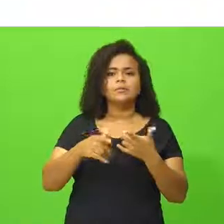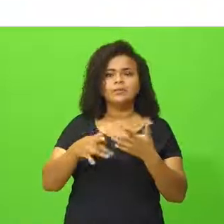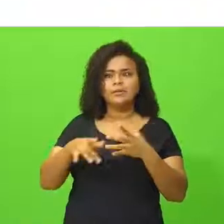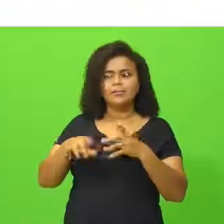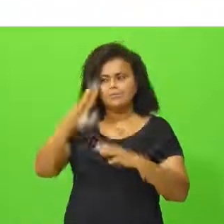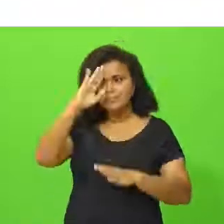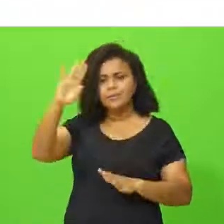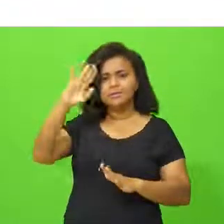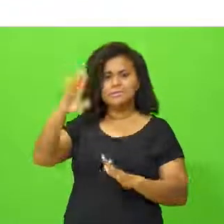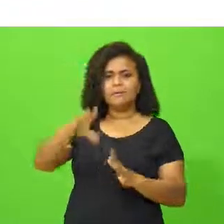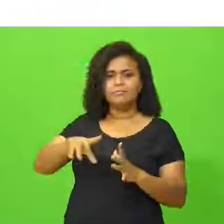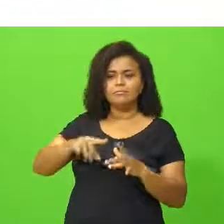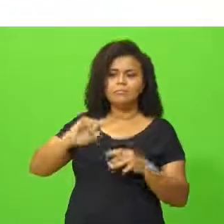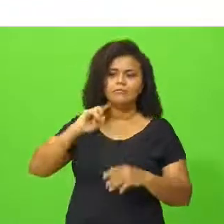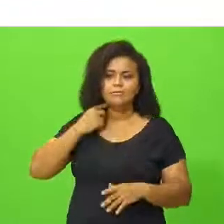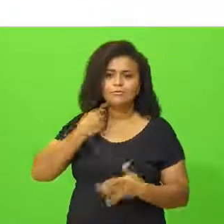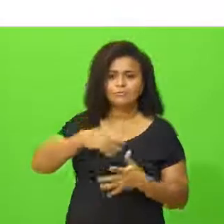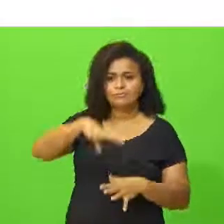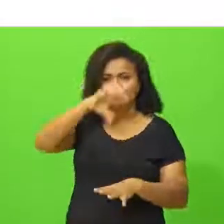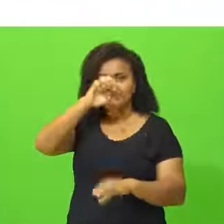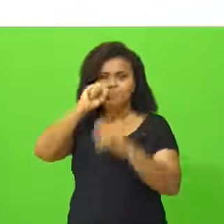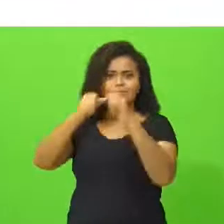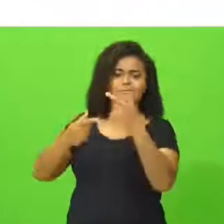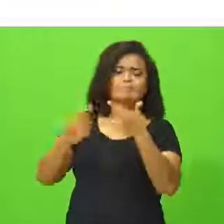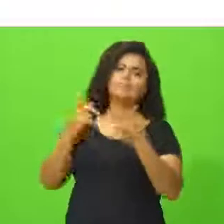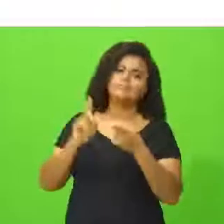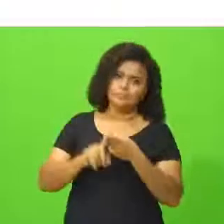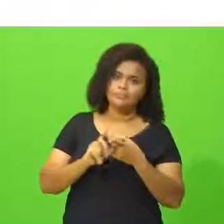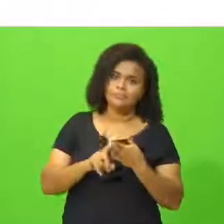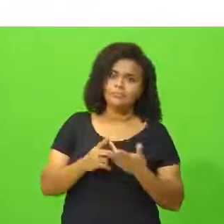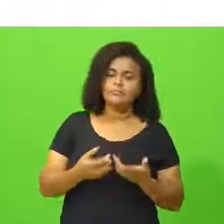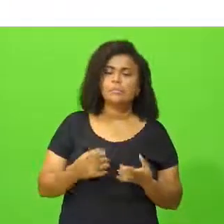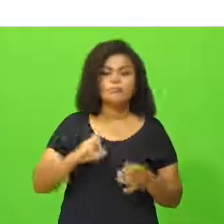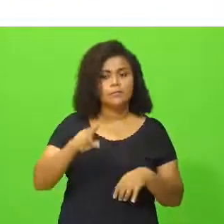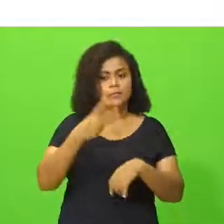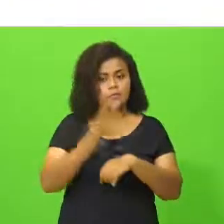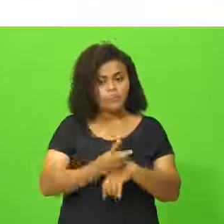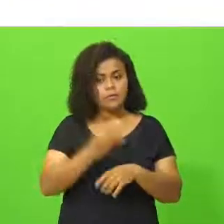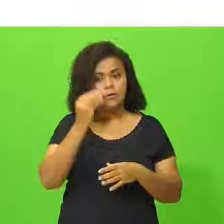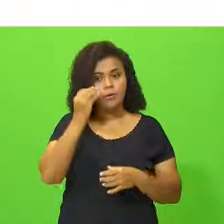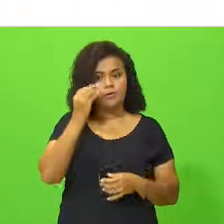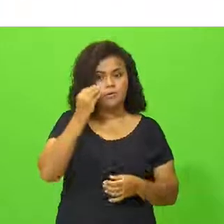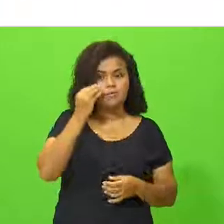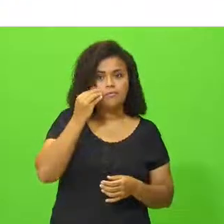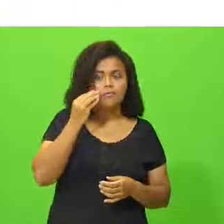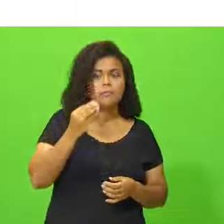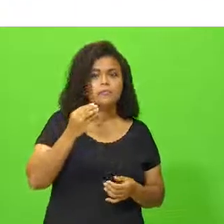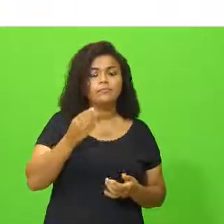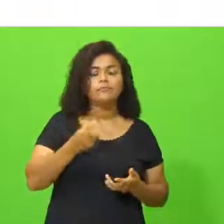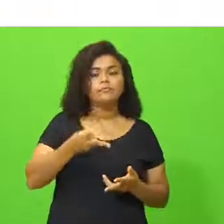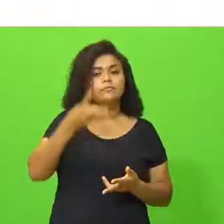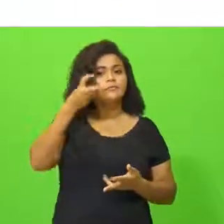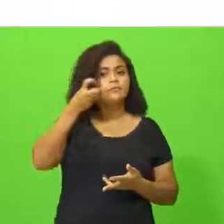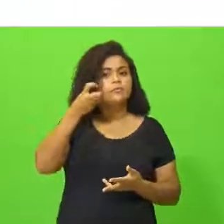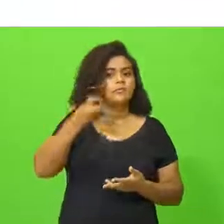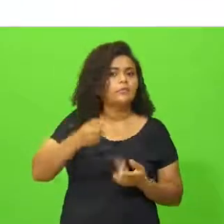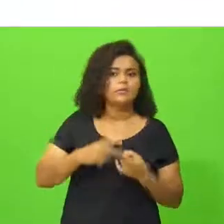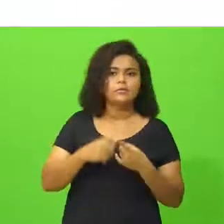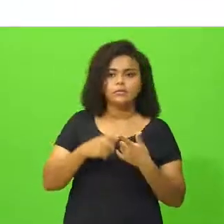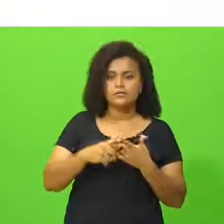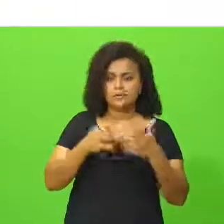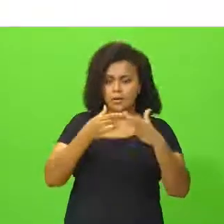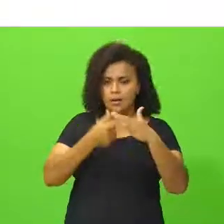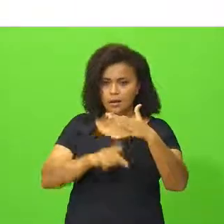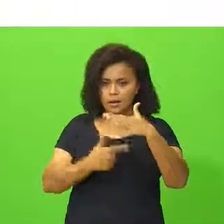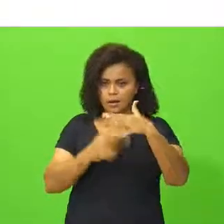concorrência juntamente com a China, né? Em seguida, nós vamos ver um outro momento que é esse da Revolução